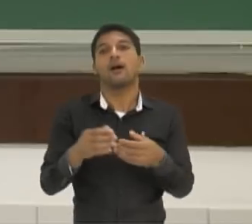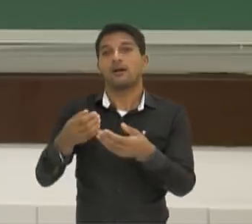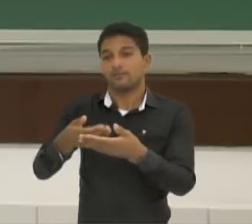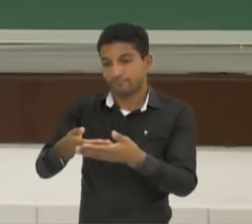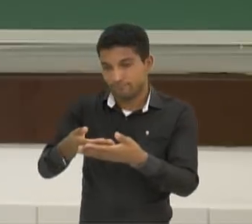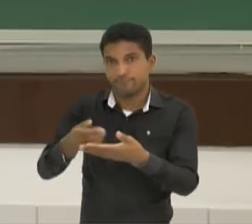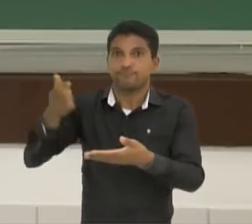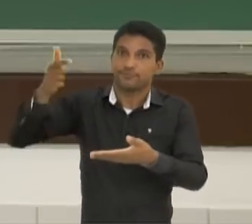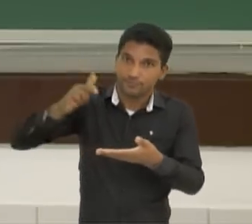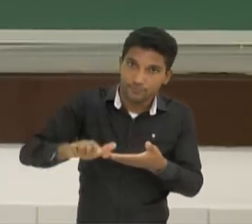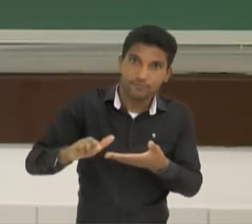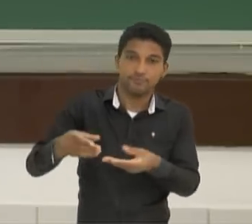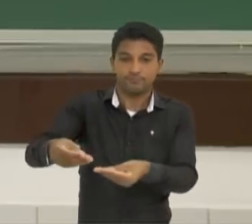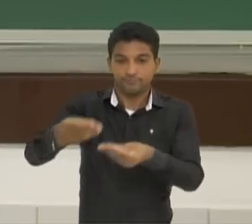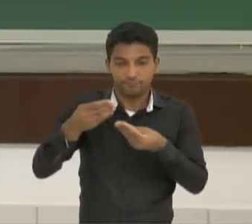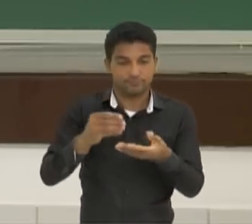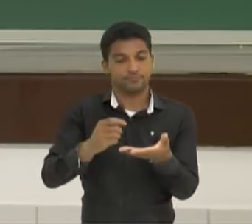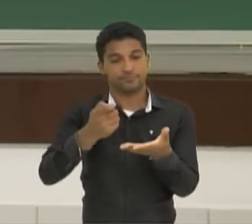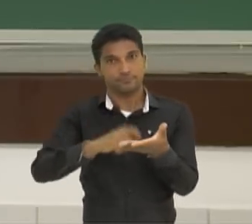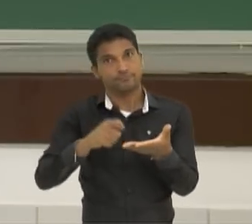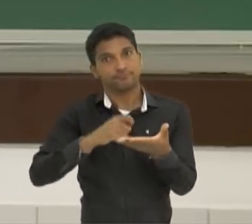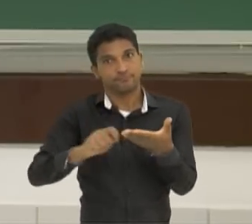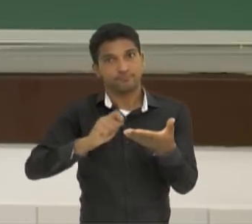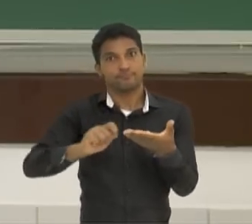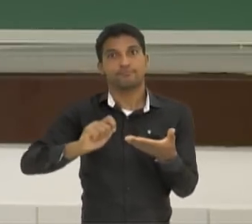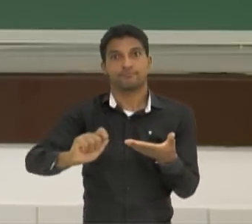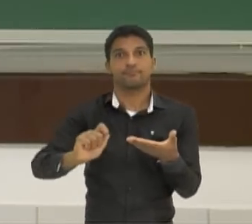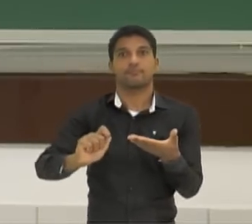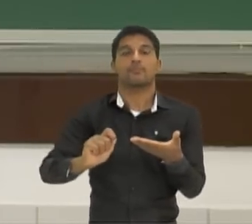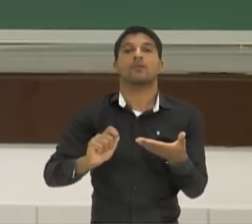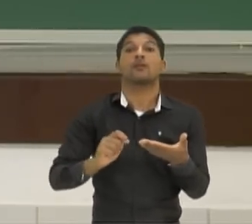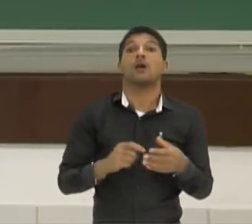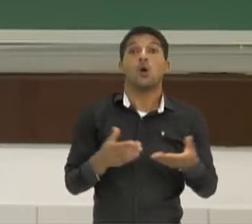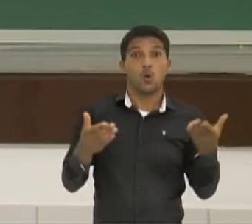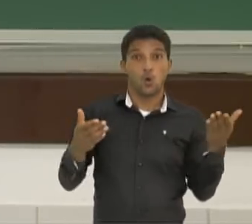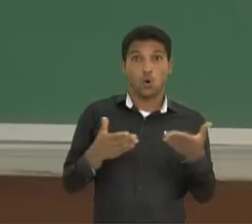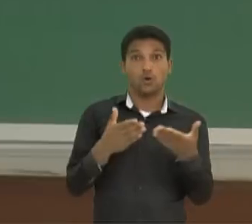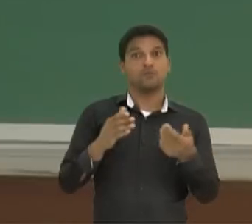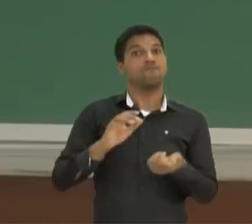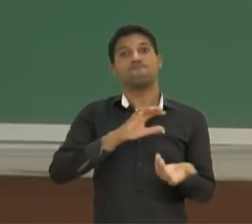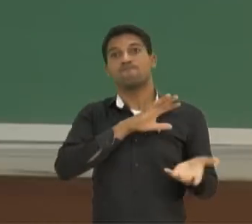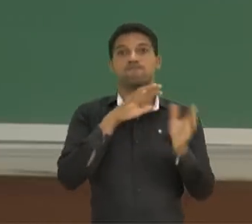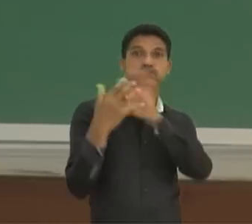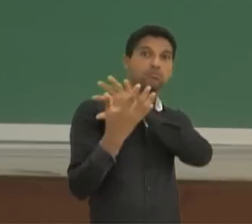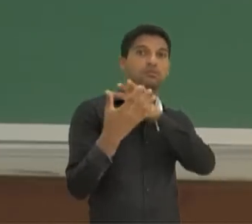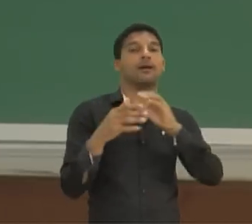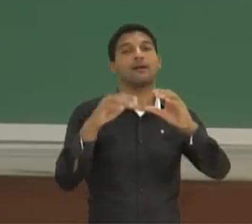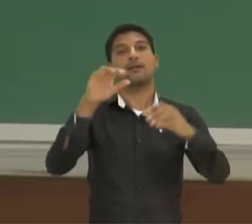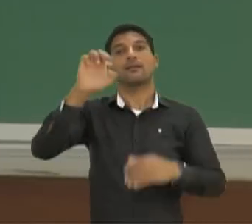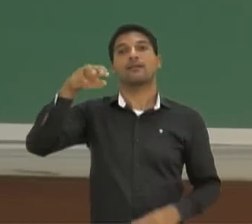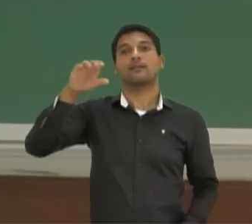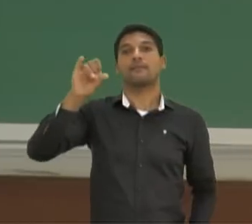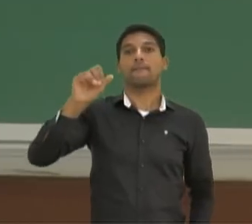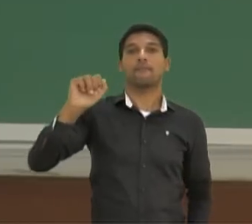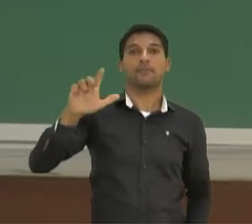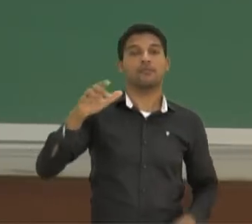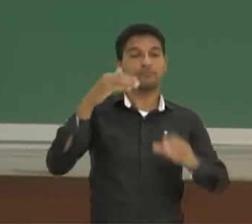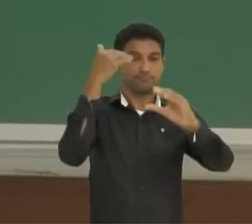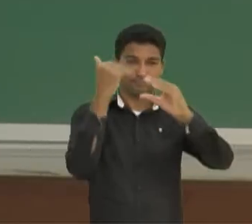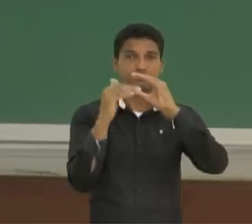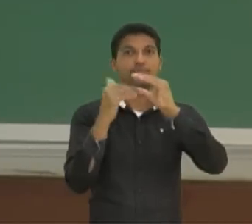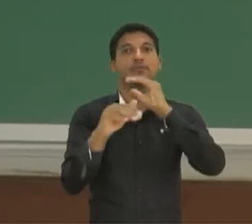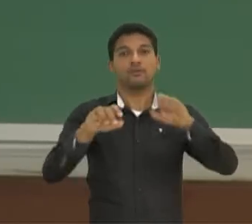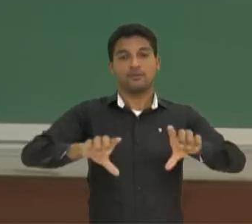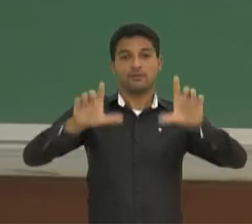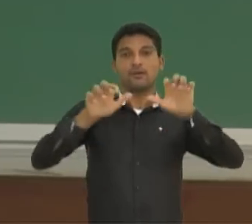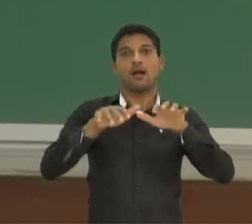era um transtorno. Então olha a praticidade que a gente tem hoje, oportunizada por meio, né, do e-mail e das nossas ferramentas digitais